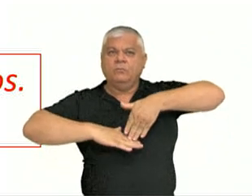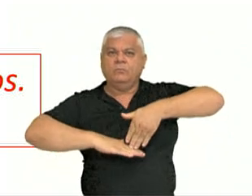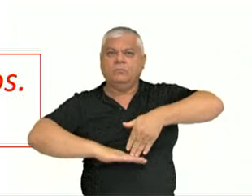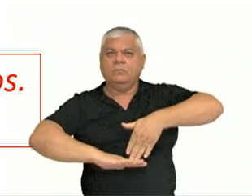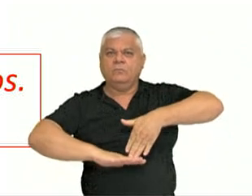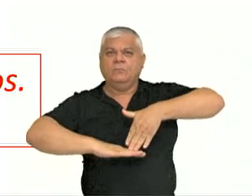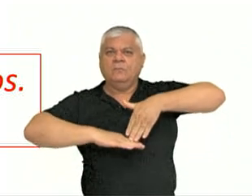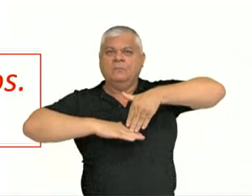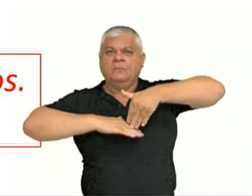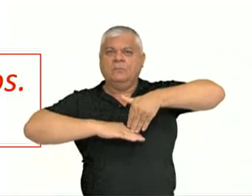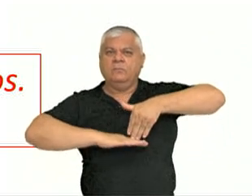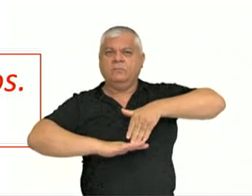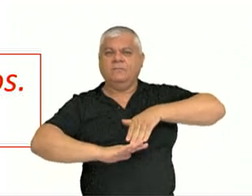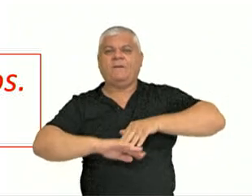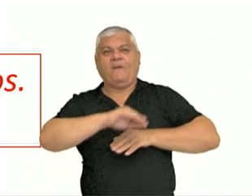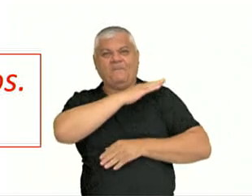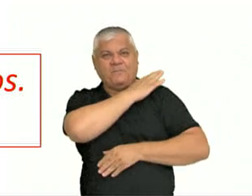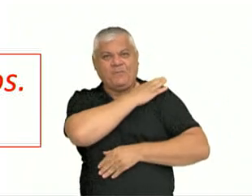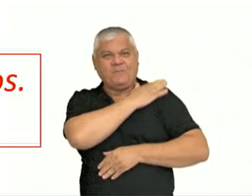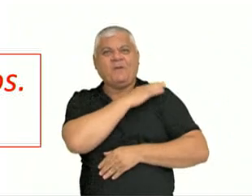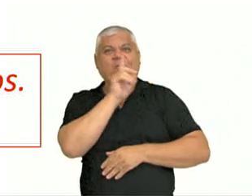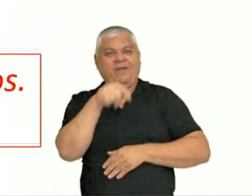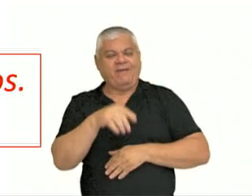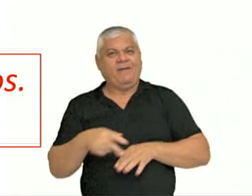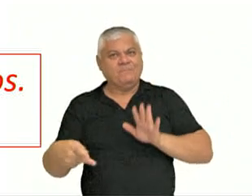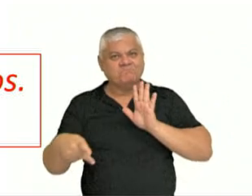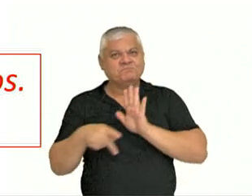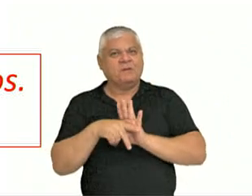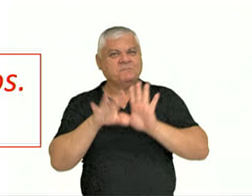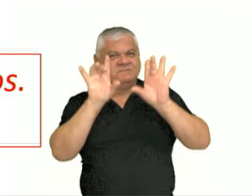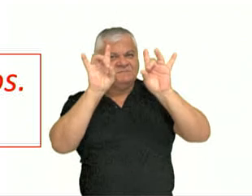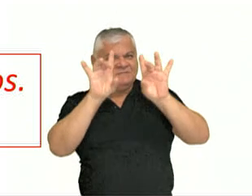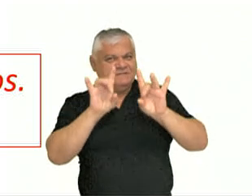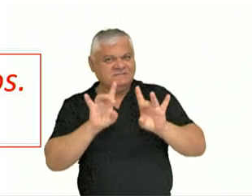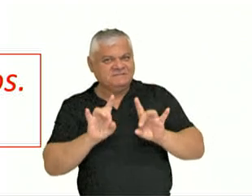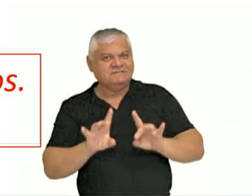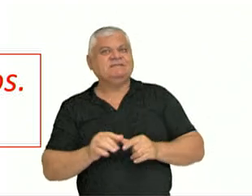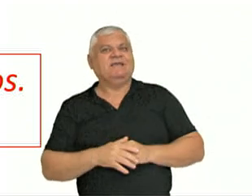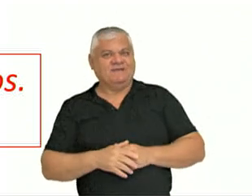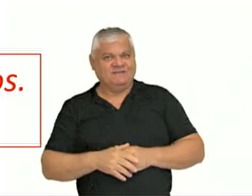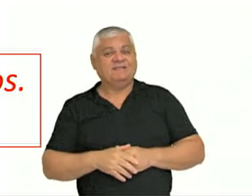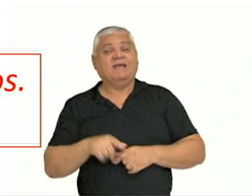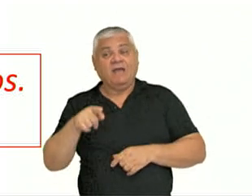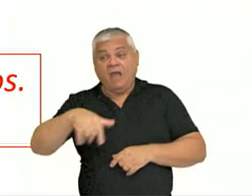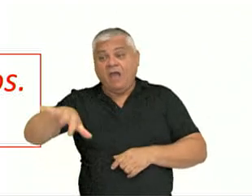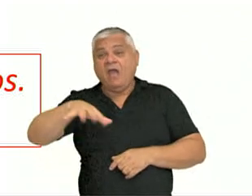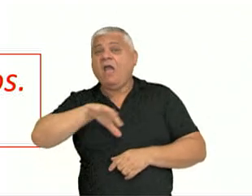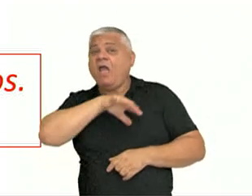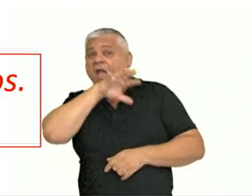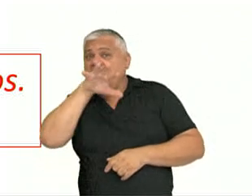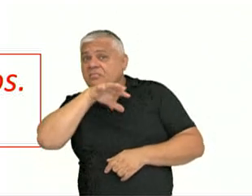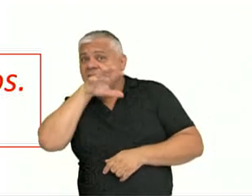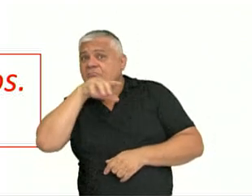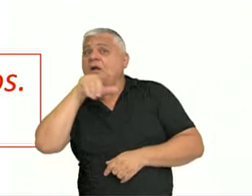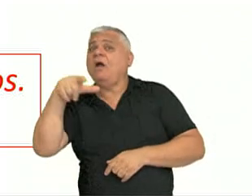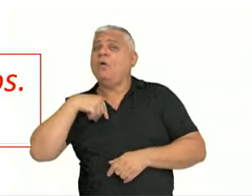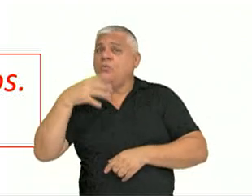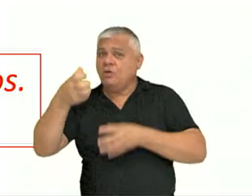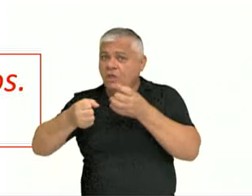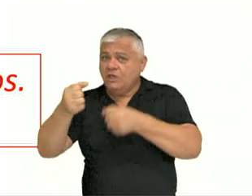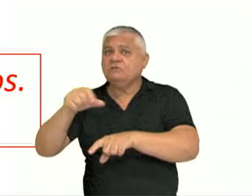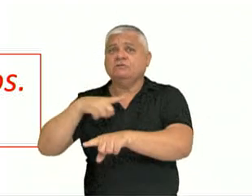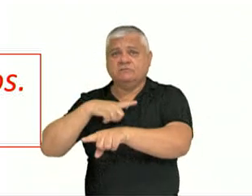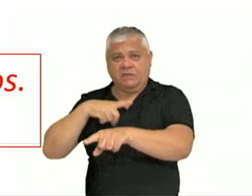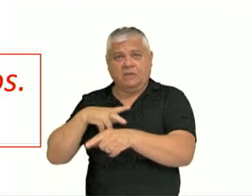disse, ela é uma estrutura exclusiva, essa musculatura, dos mamíferos, tá? Não são todos os animais que